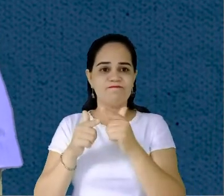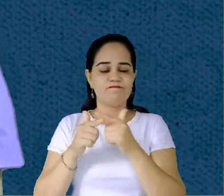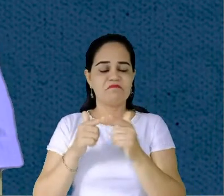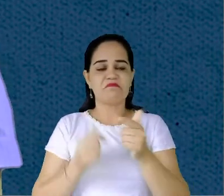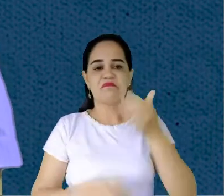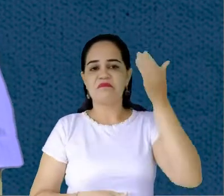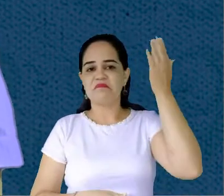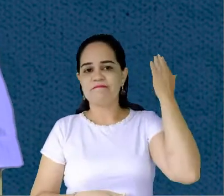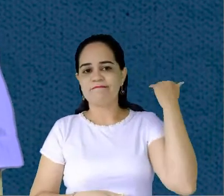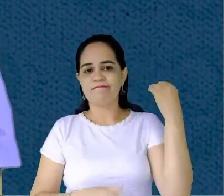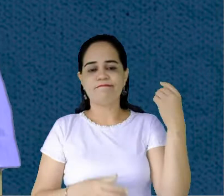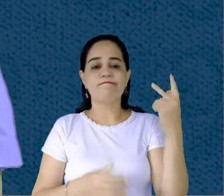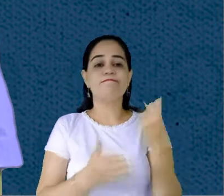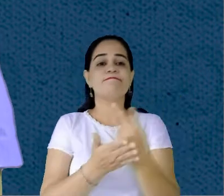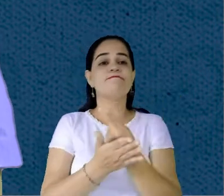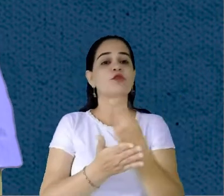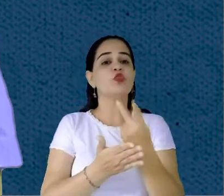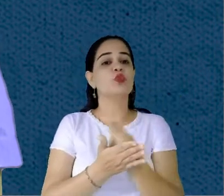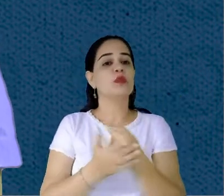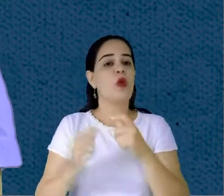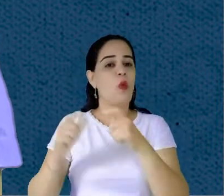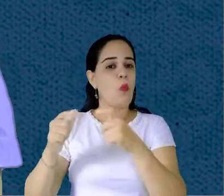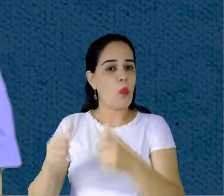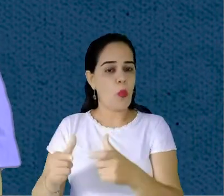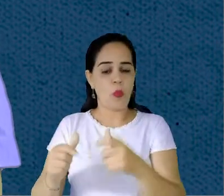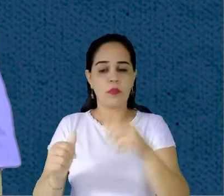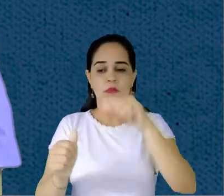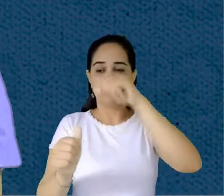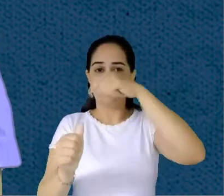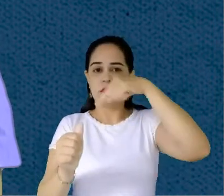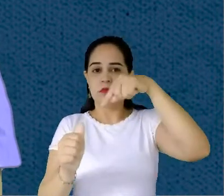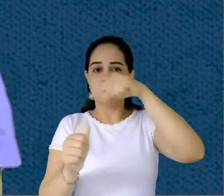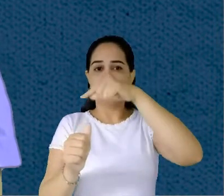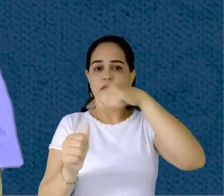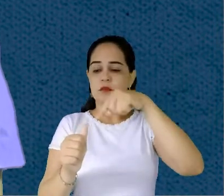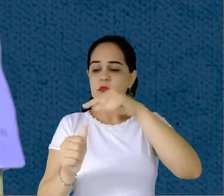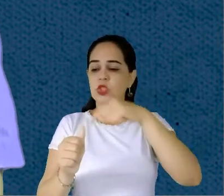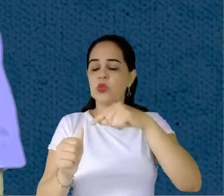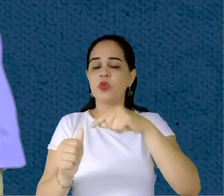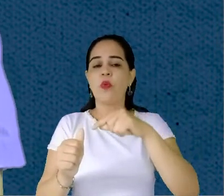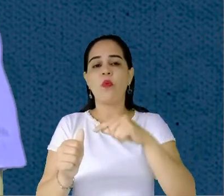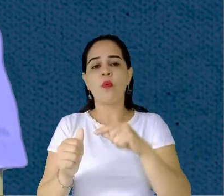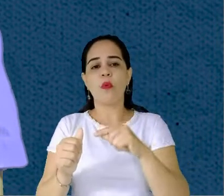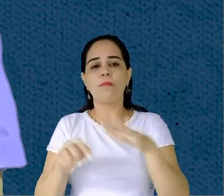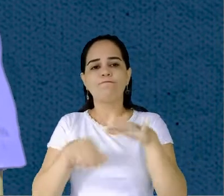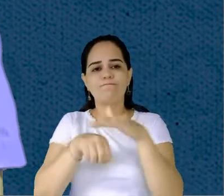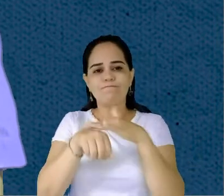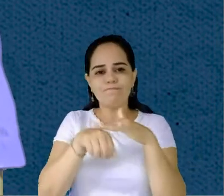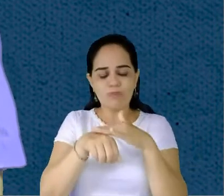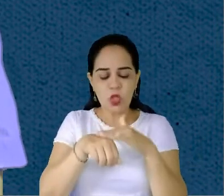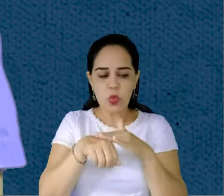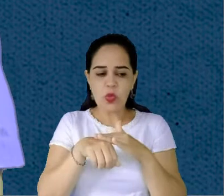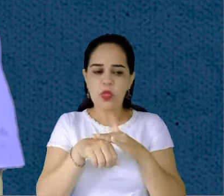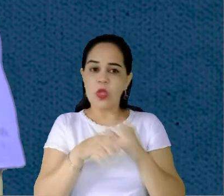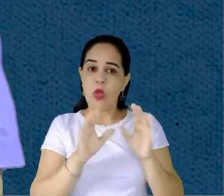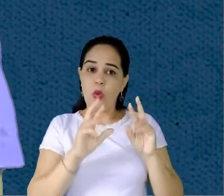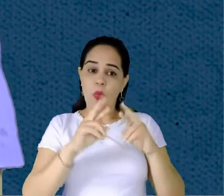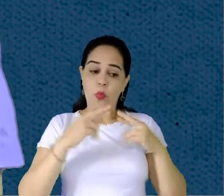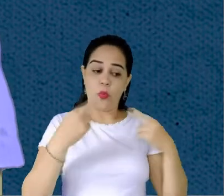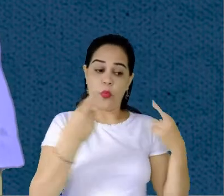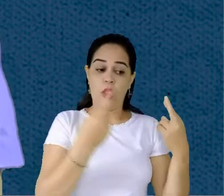que surgiu na Antioquia, mas que o problema vai ser levado para